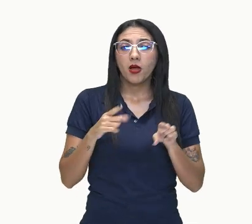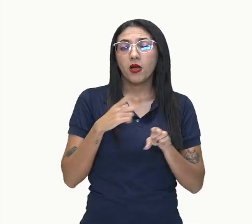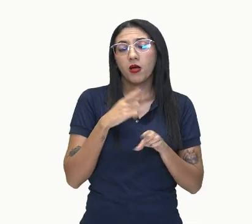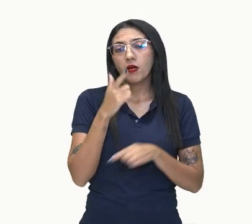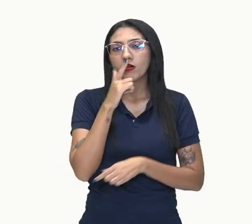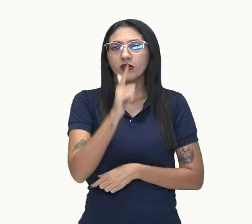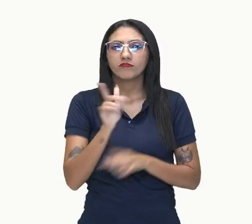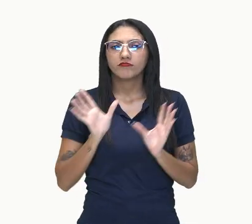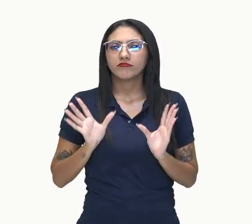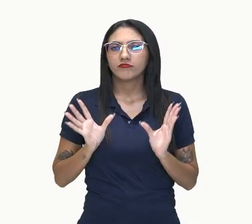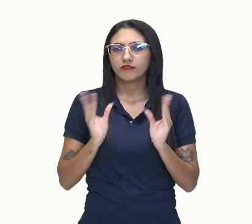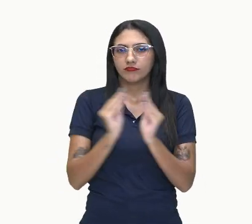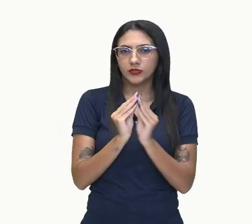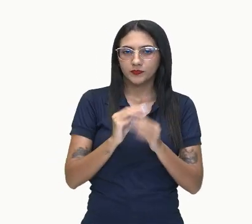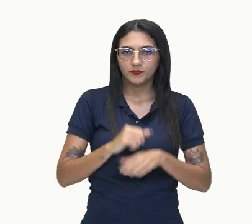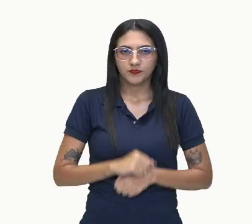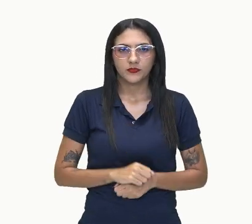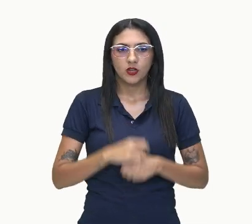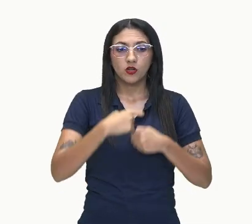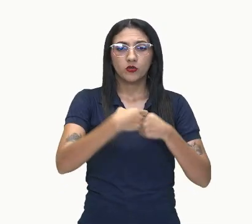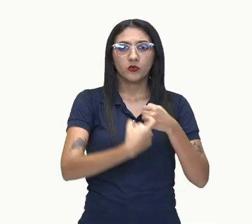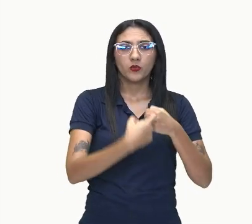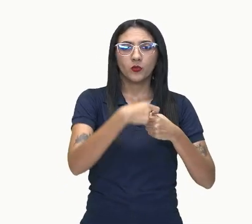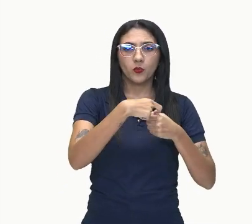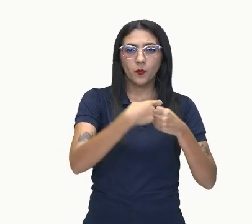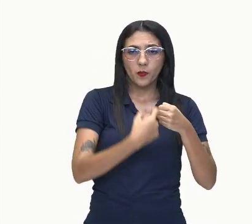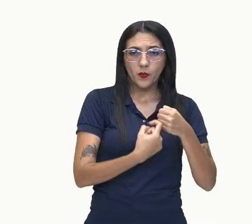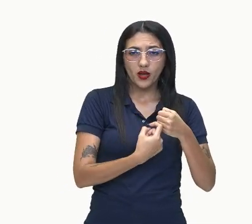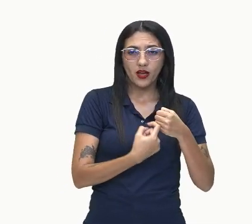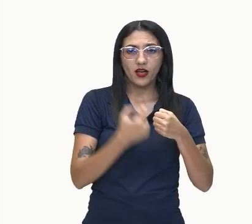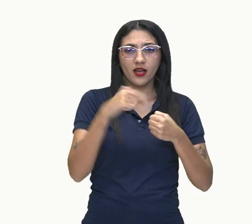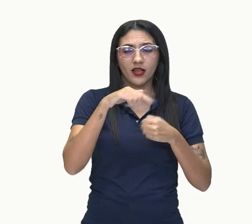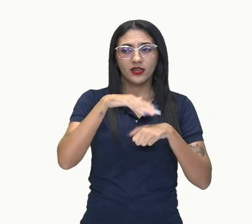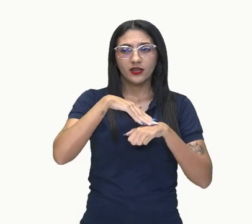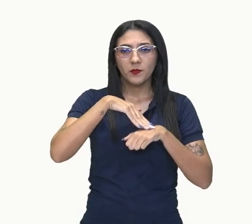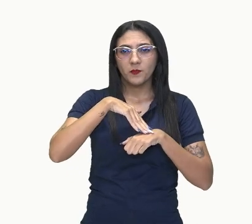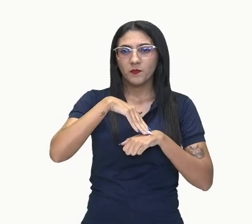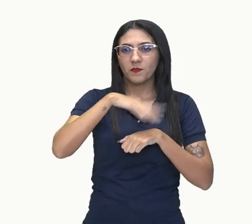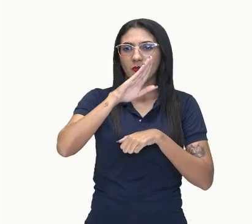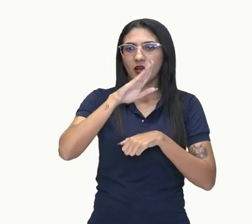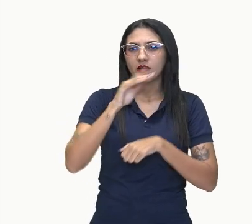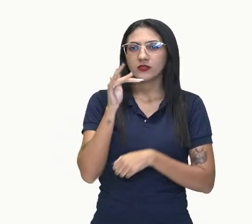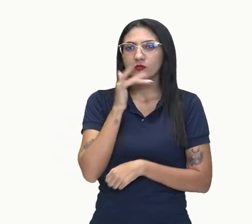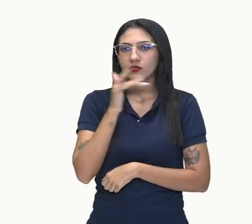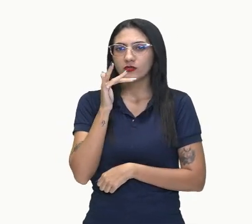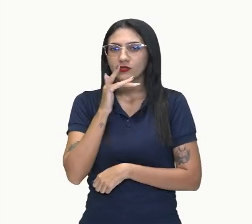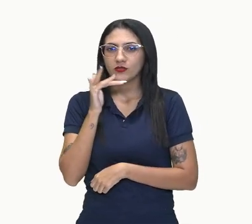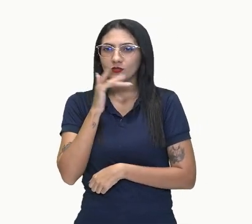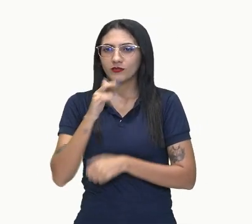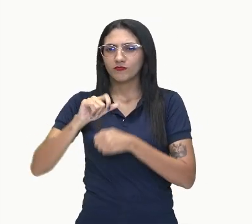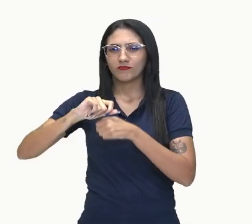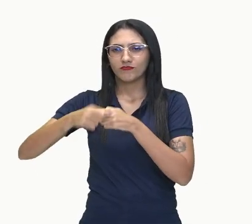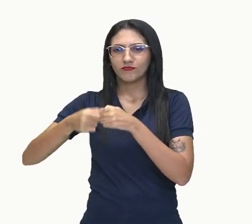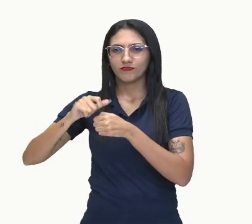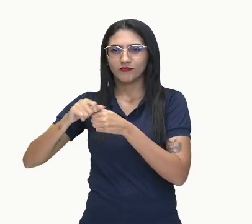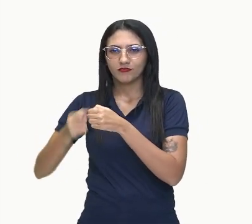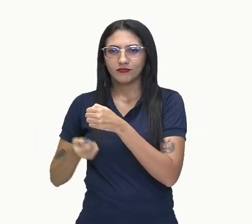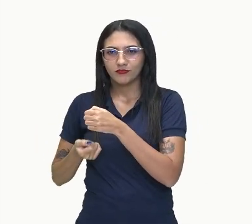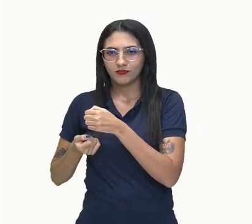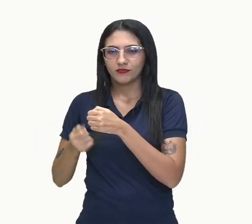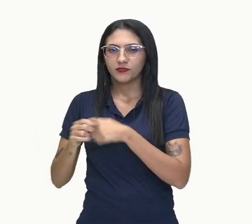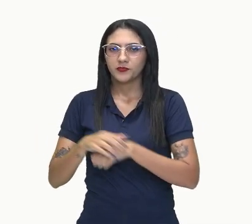que Tucumã is more delicious than pupunha. Eu tenho aqui,